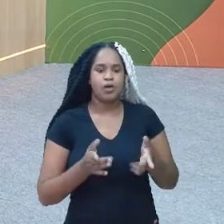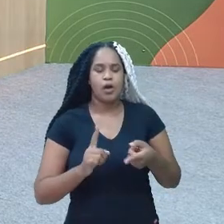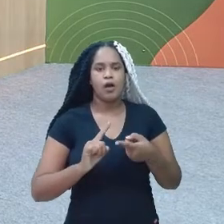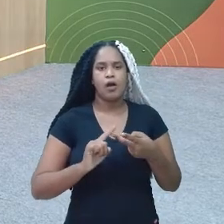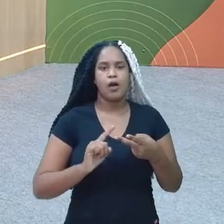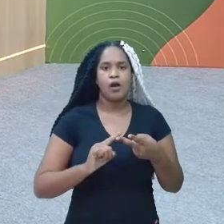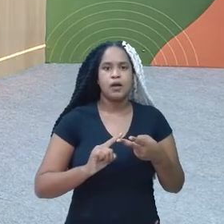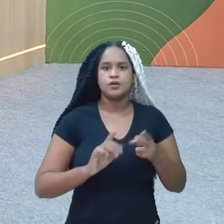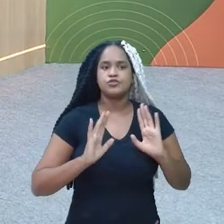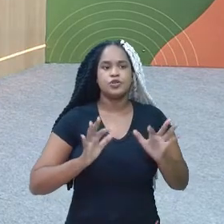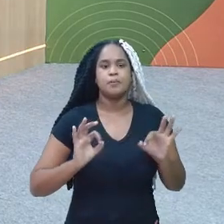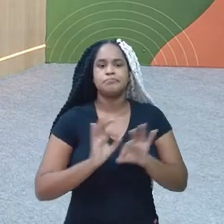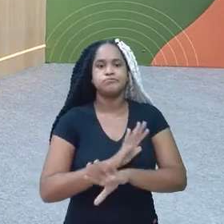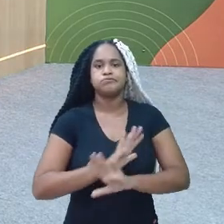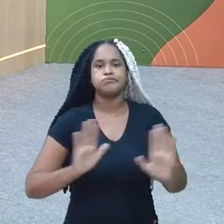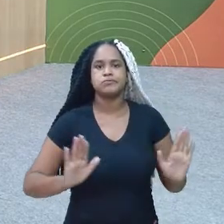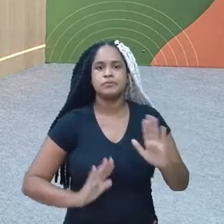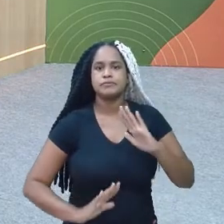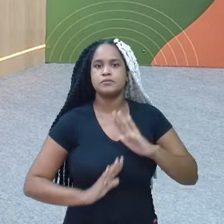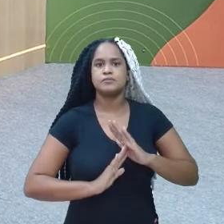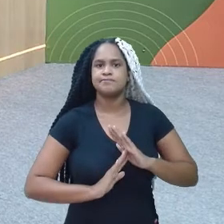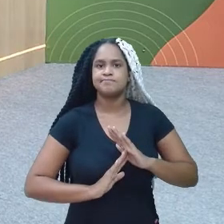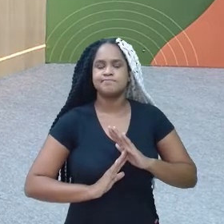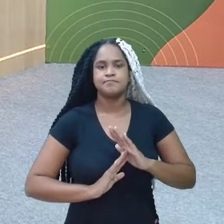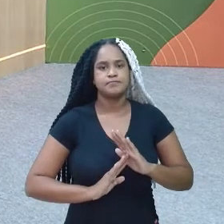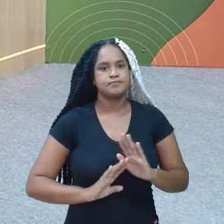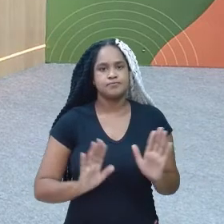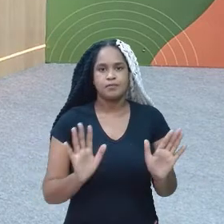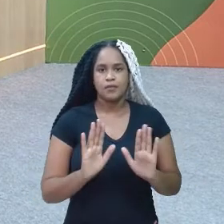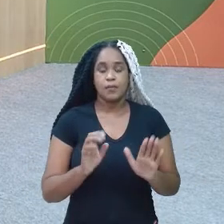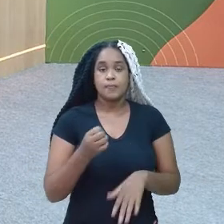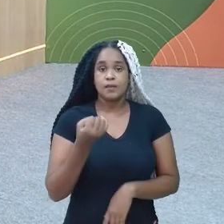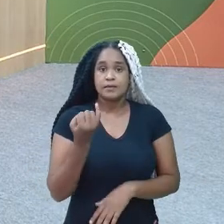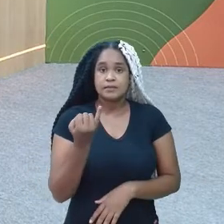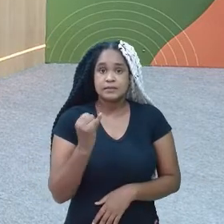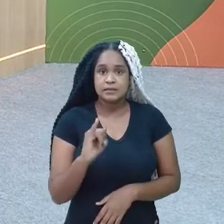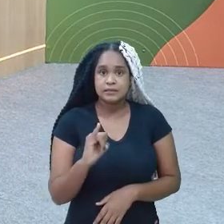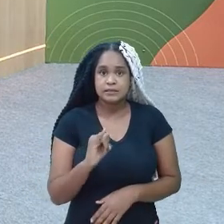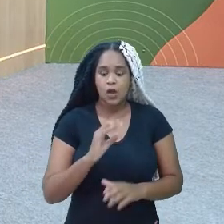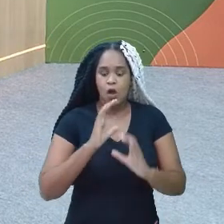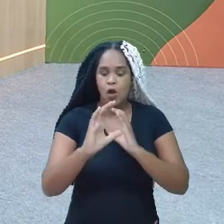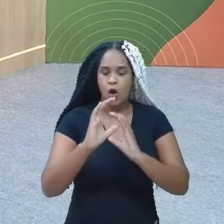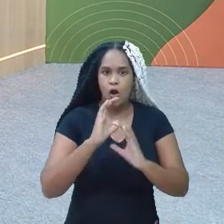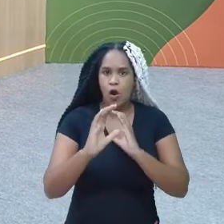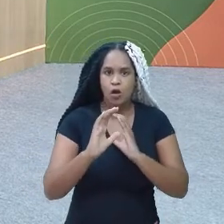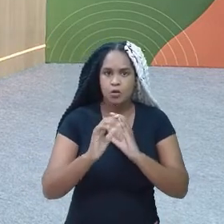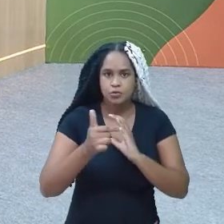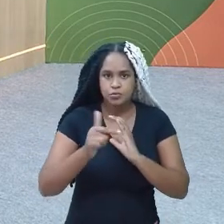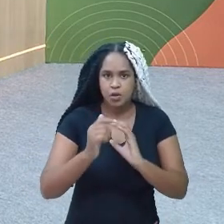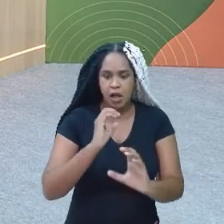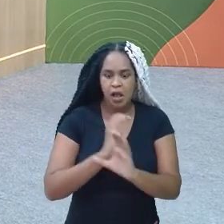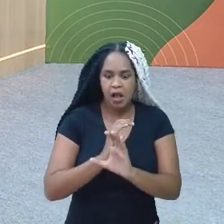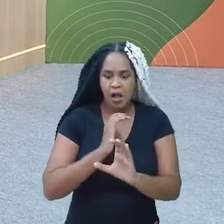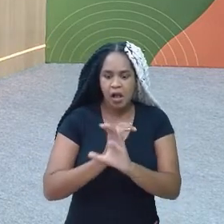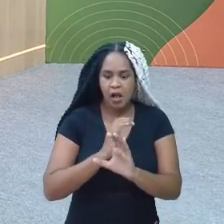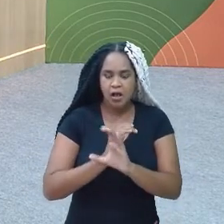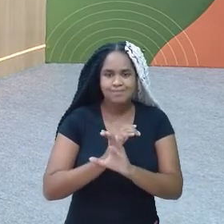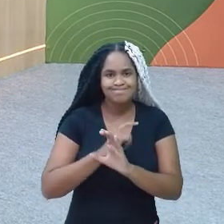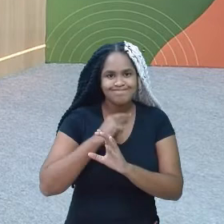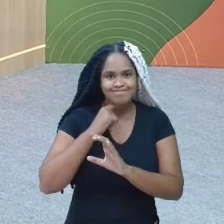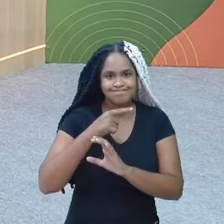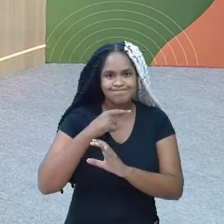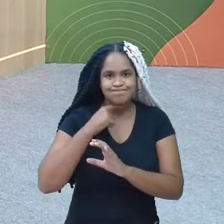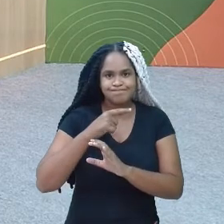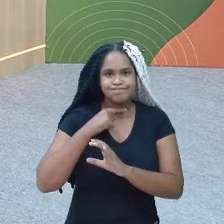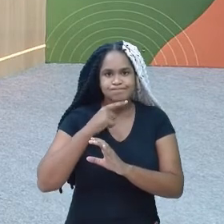adaptação e isso já garantiu uma inclusão. Se eu não tenho uma comunicação de mão dupla com o meu